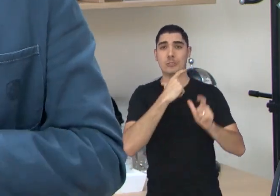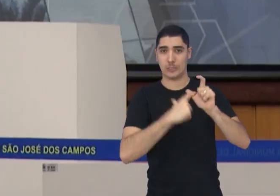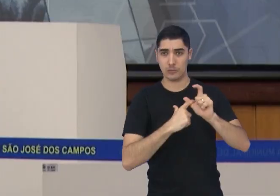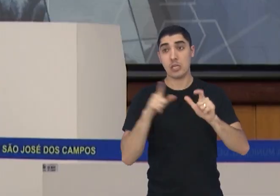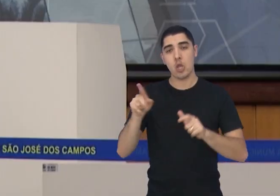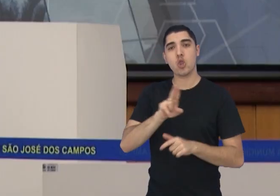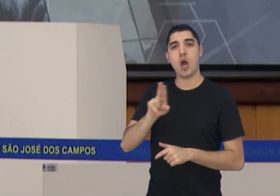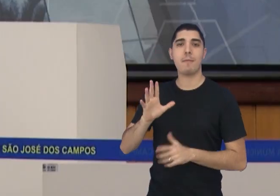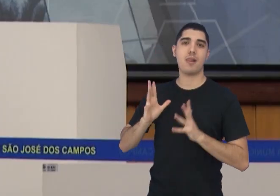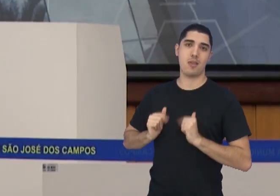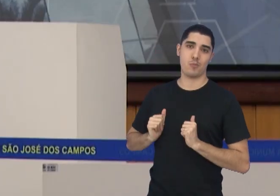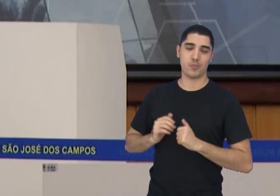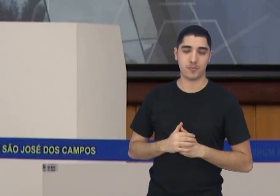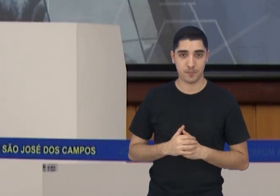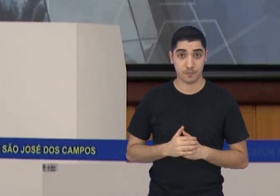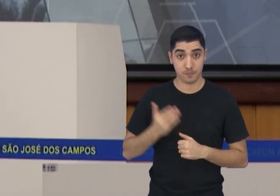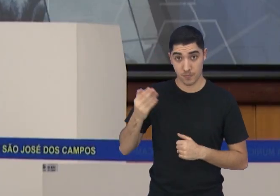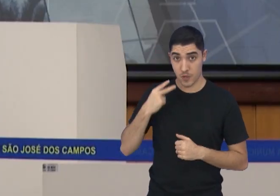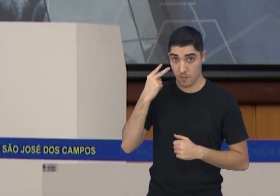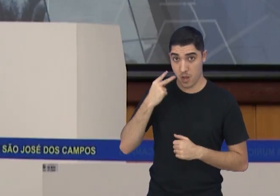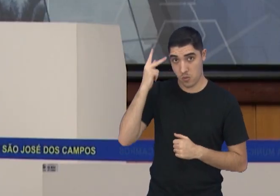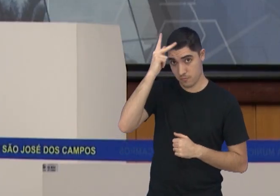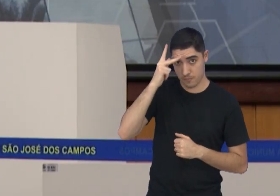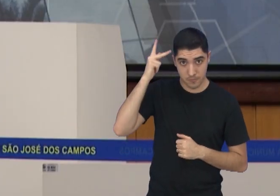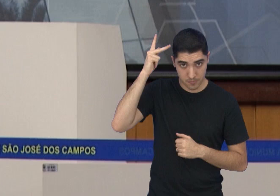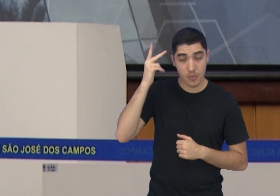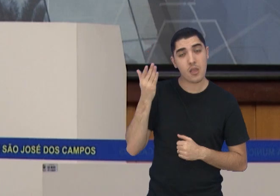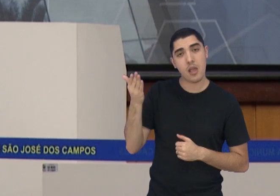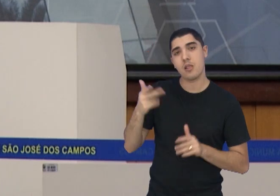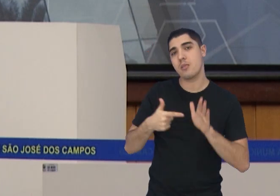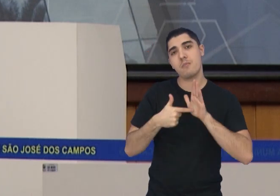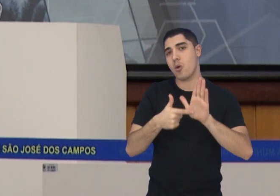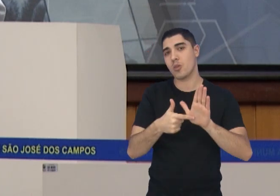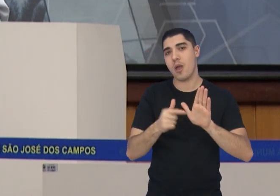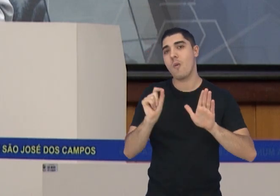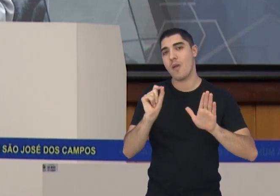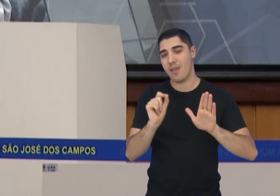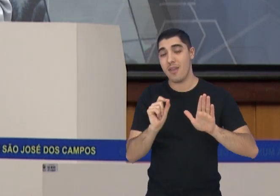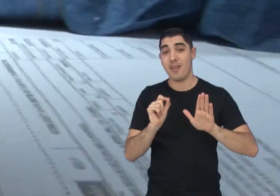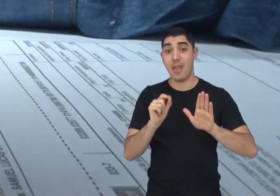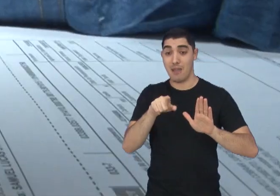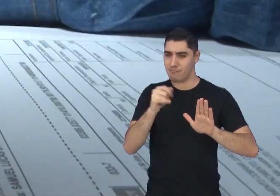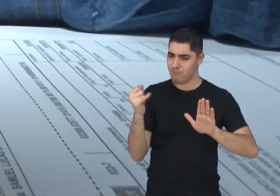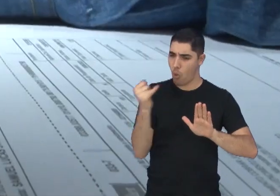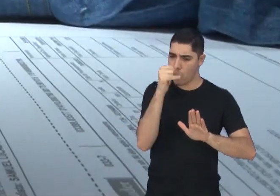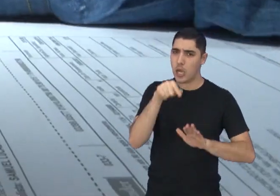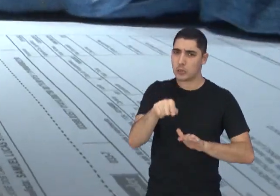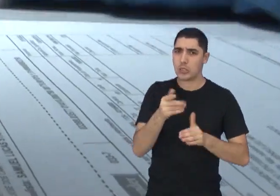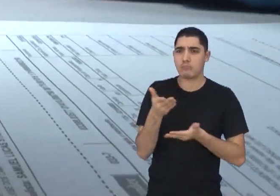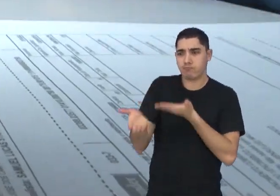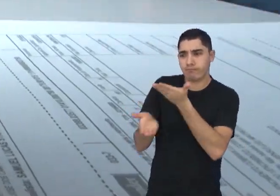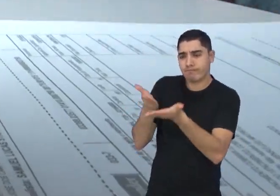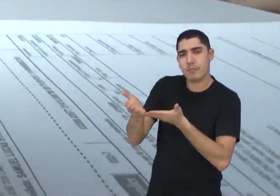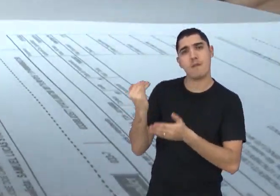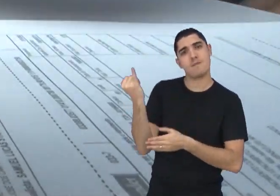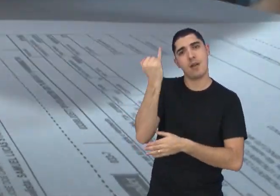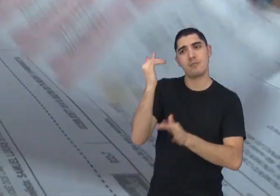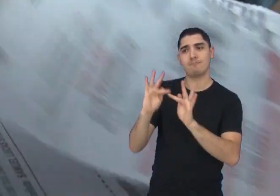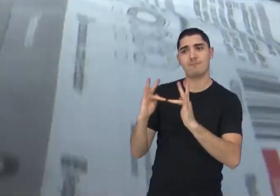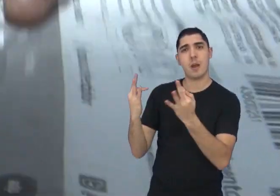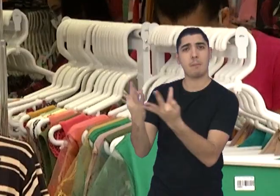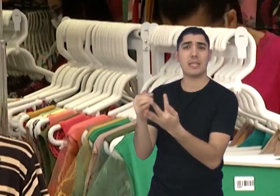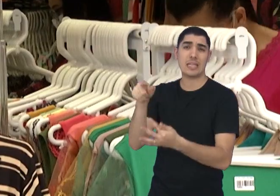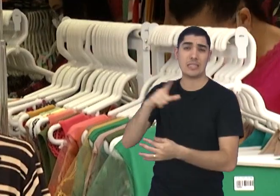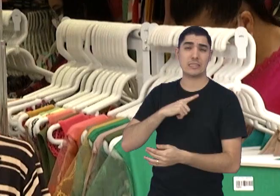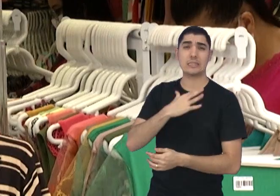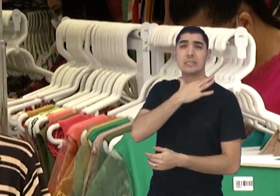limpo. Para o vereador Fernando Petiti, ações como estas são muito importantes para ajudar as famílias que estão no vermelho